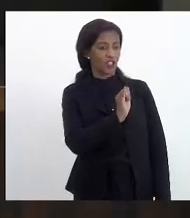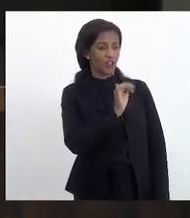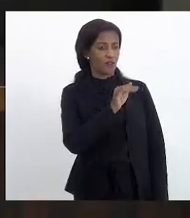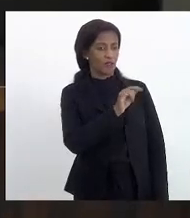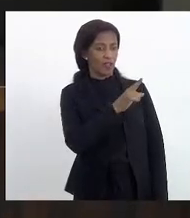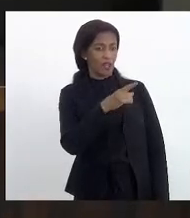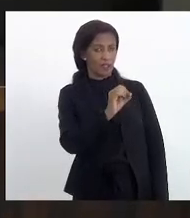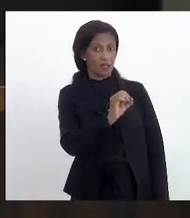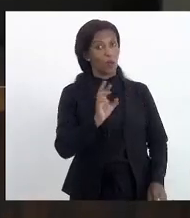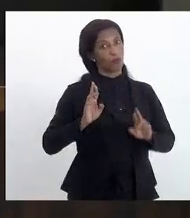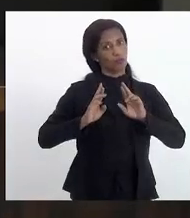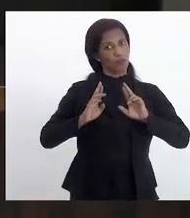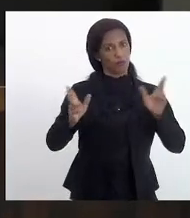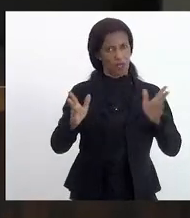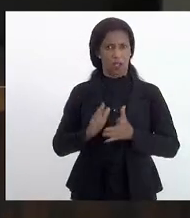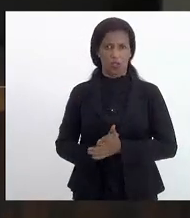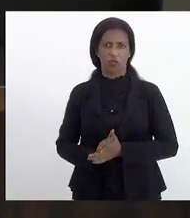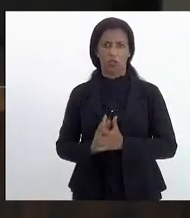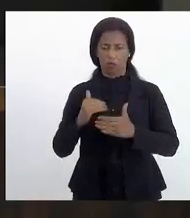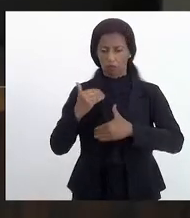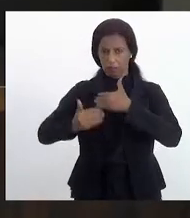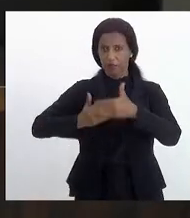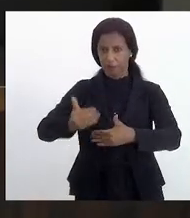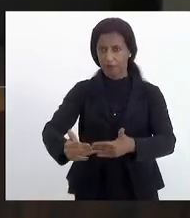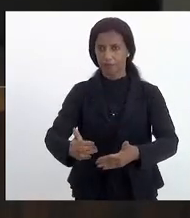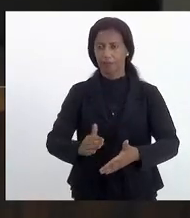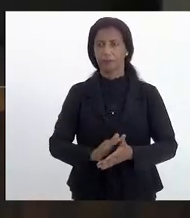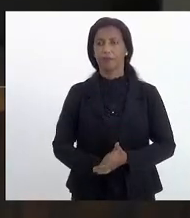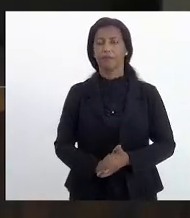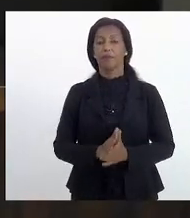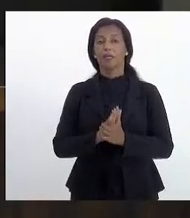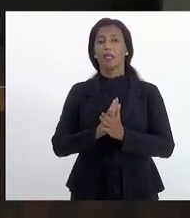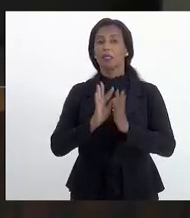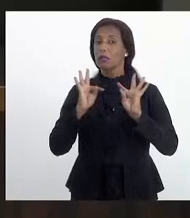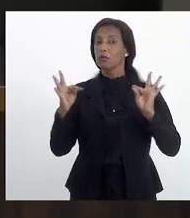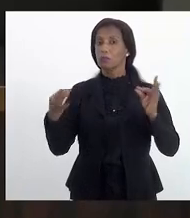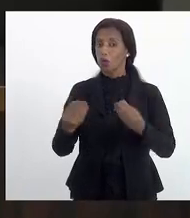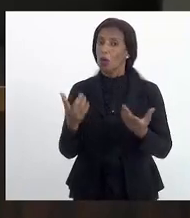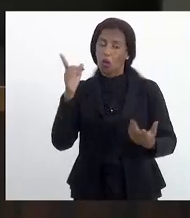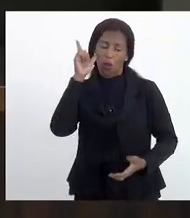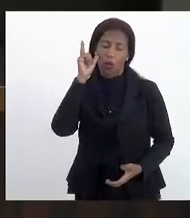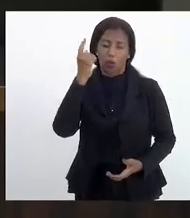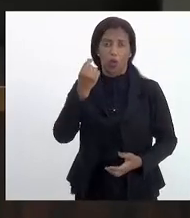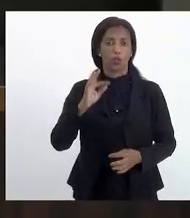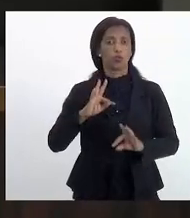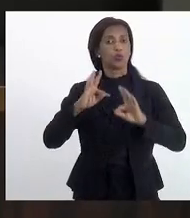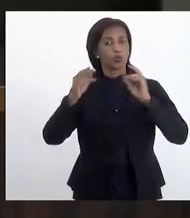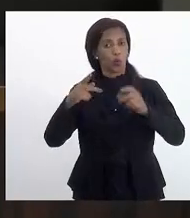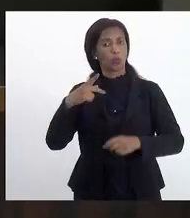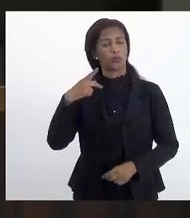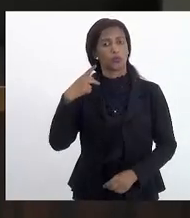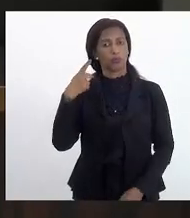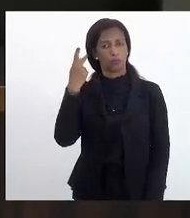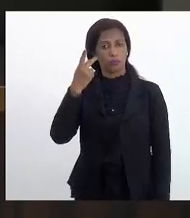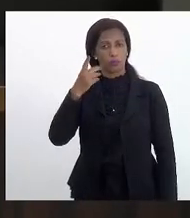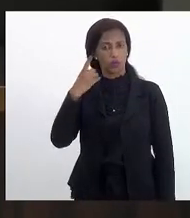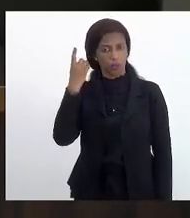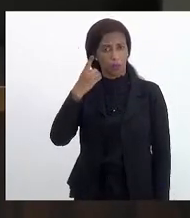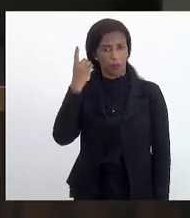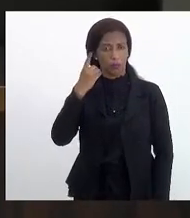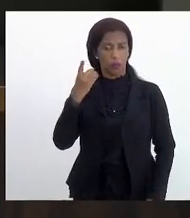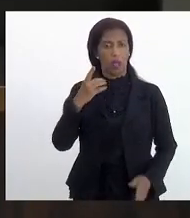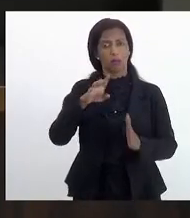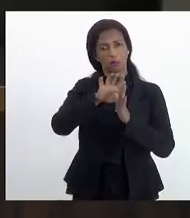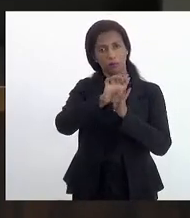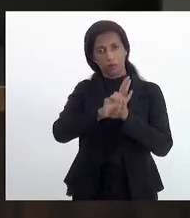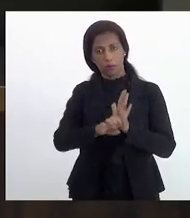fazer da excepcionalidade agora, porque senão a gente não vai avançar. Então, em linhas gerais é isso. Logicamente, todos os parlamentares poderão fazer as suas emendas,